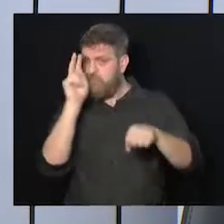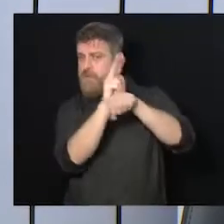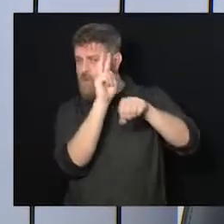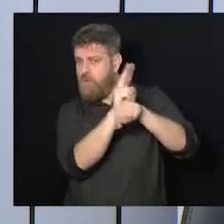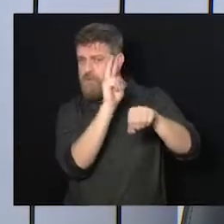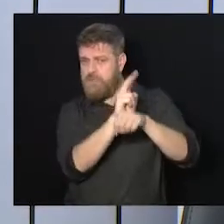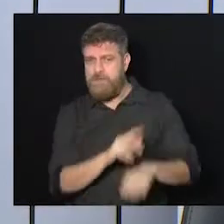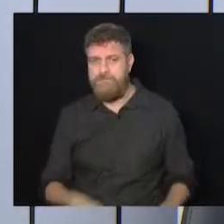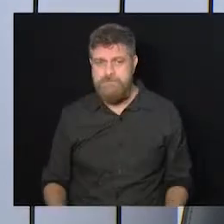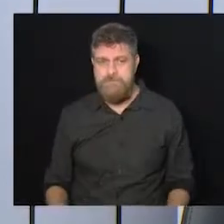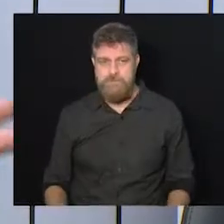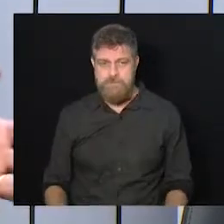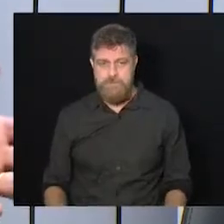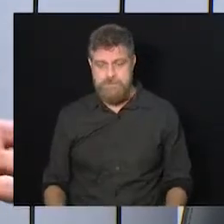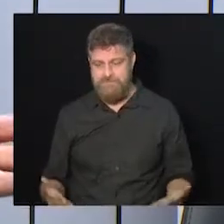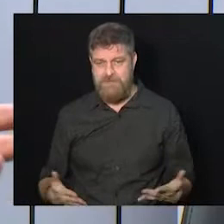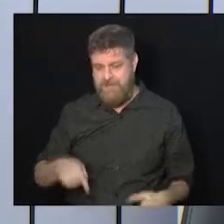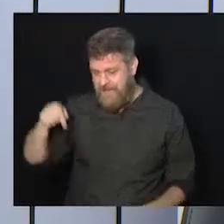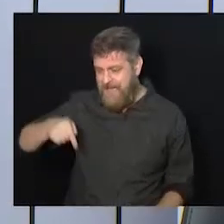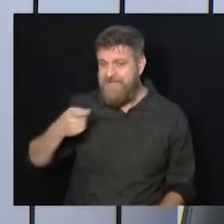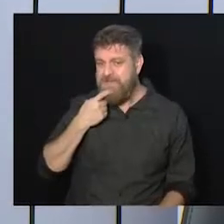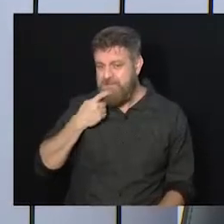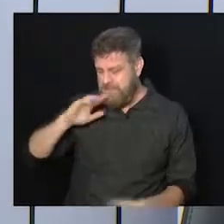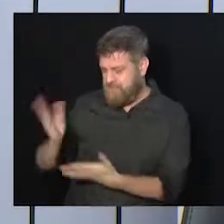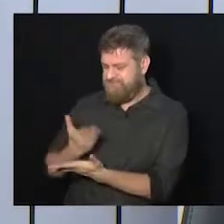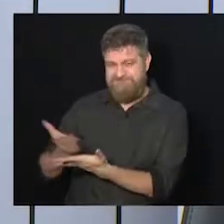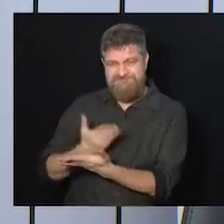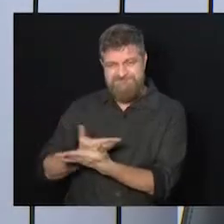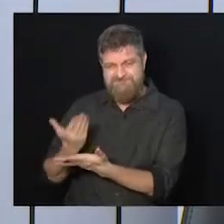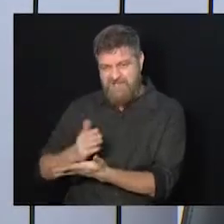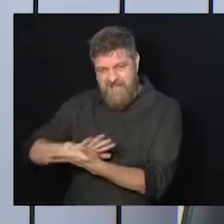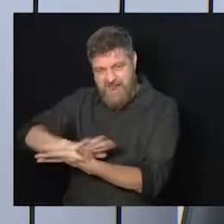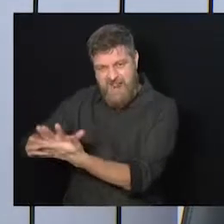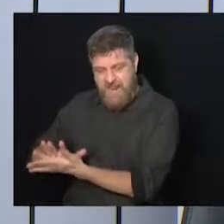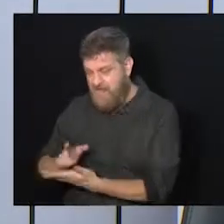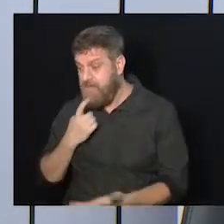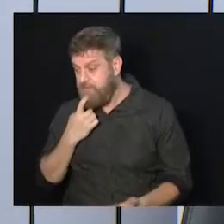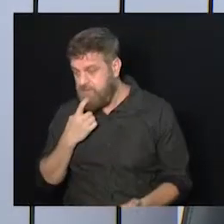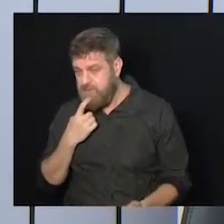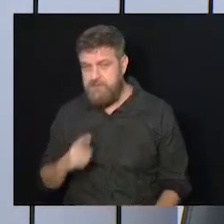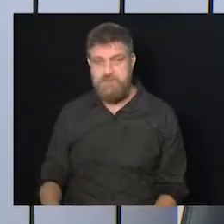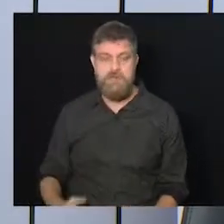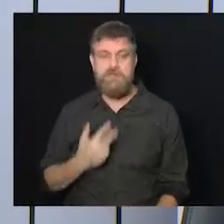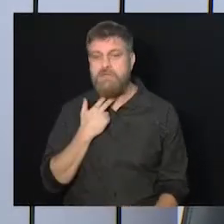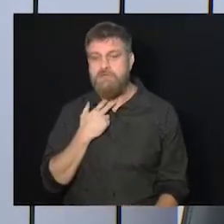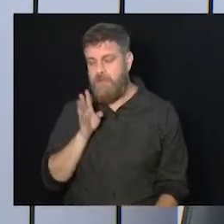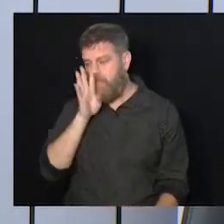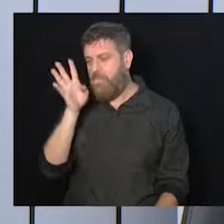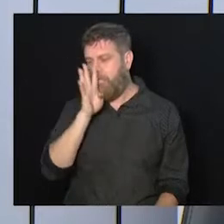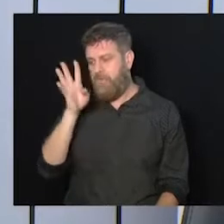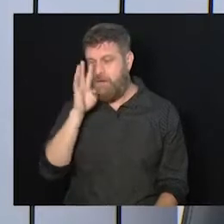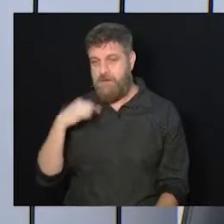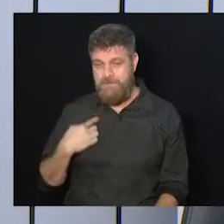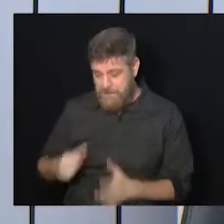Os da Amazônia vão falar, pô, vocês já destruíram o seu lá, vocês vêm olhar então aqui pra pode, cá. né? Então, isso não pode ser o discurso, né? Eu acho que a gente tem que